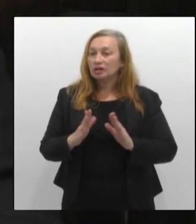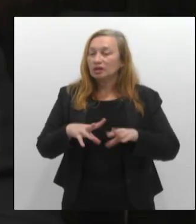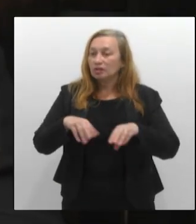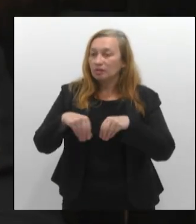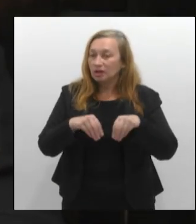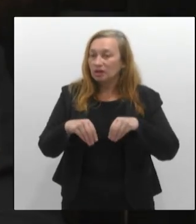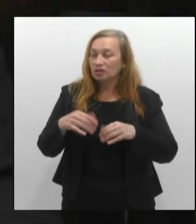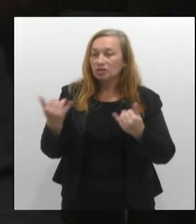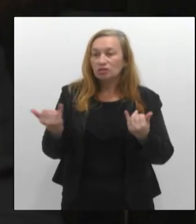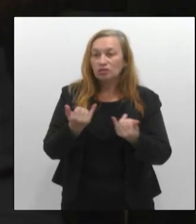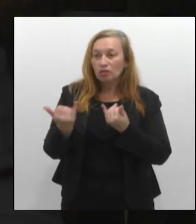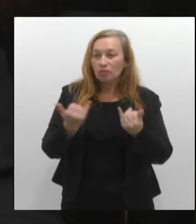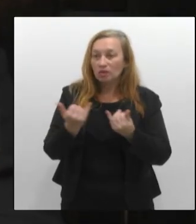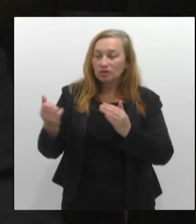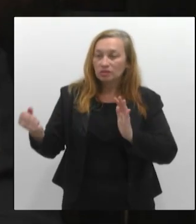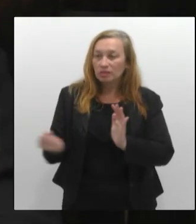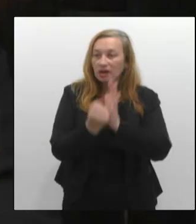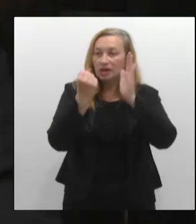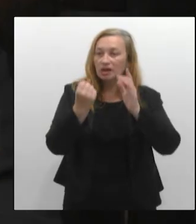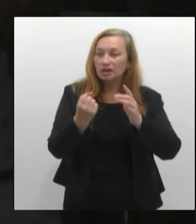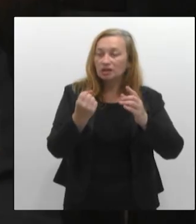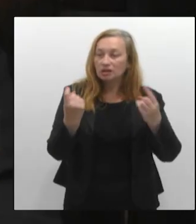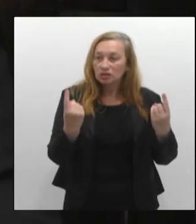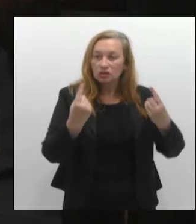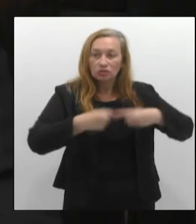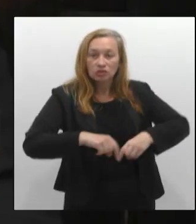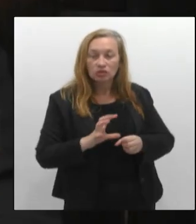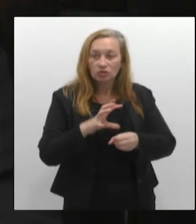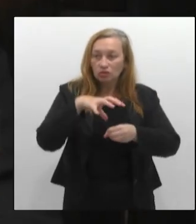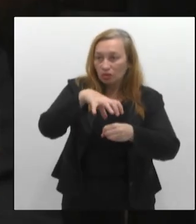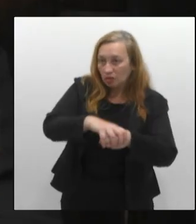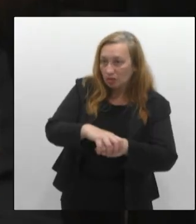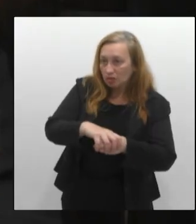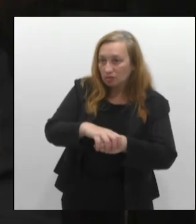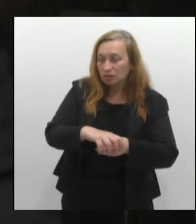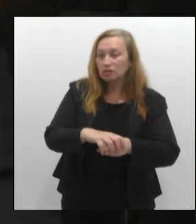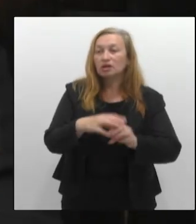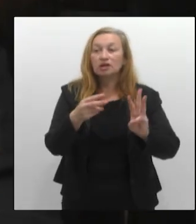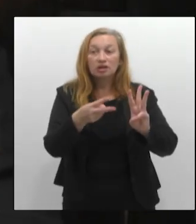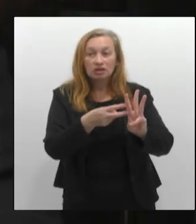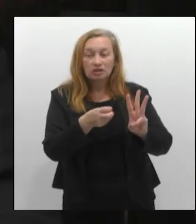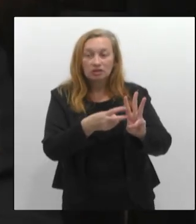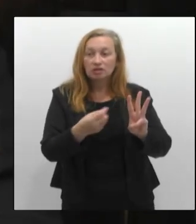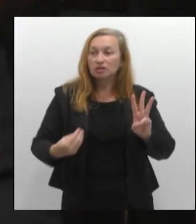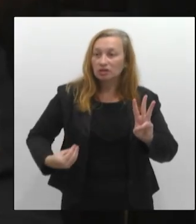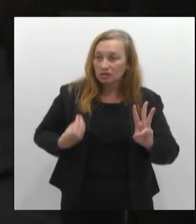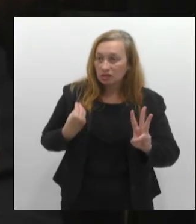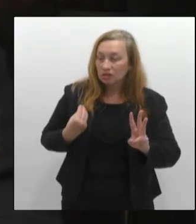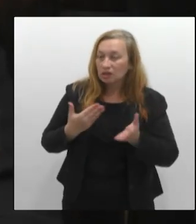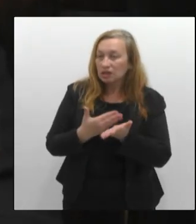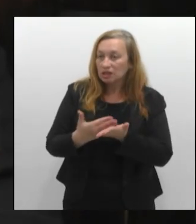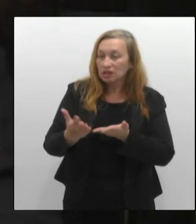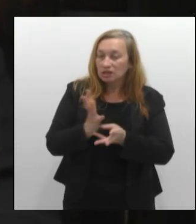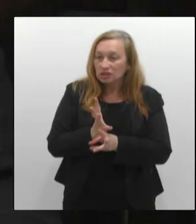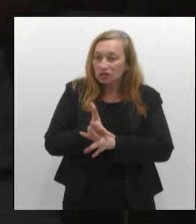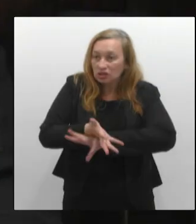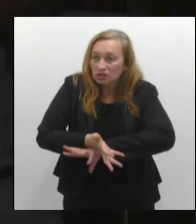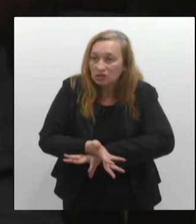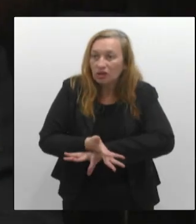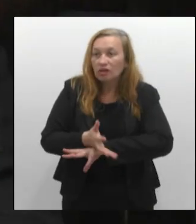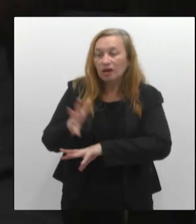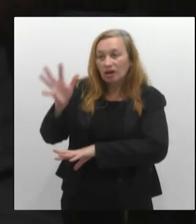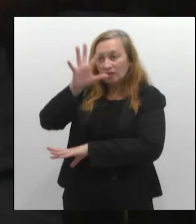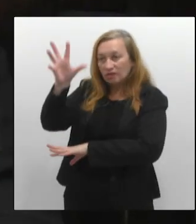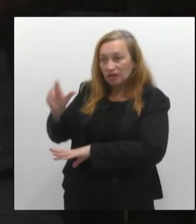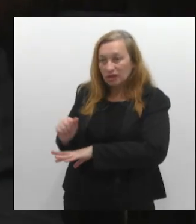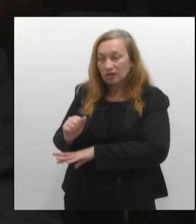formação, marcado por disputas coloniais, presença indígena e início da escravidão africana, a